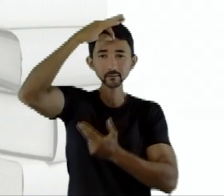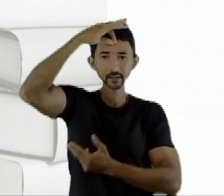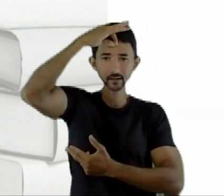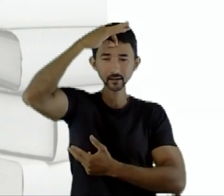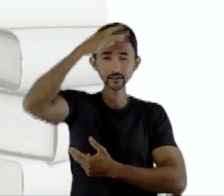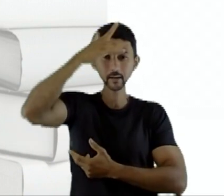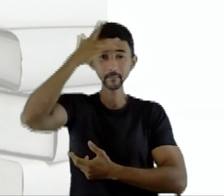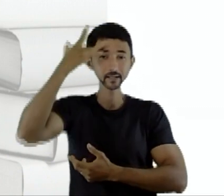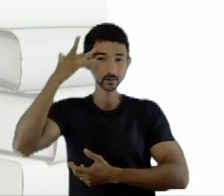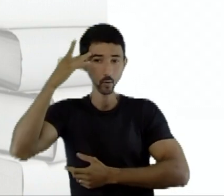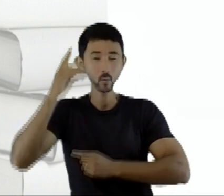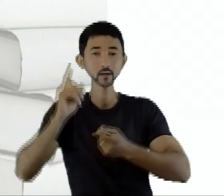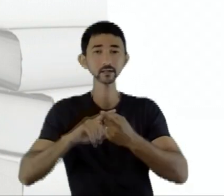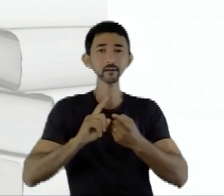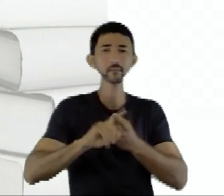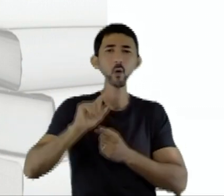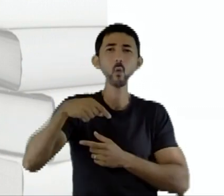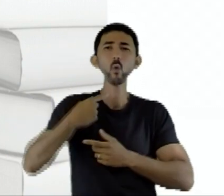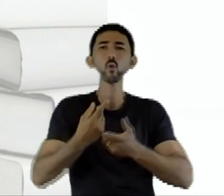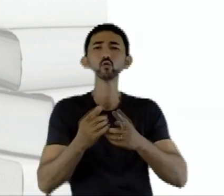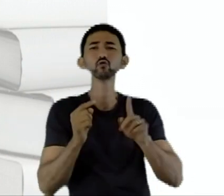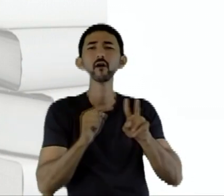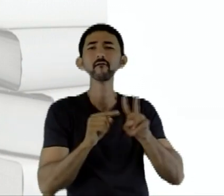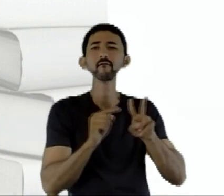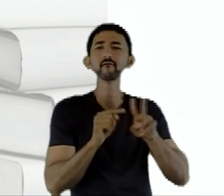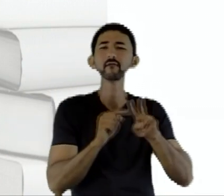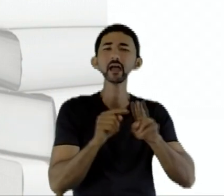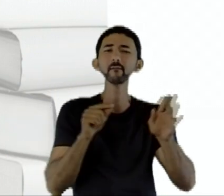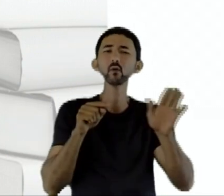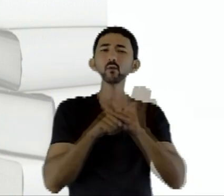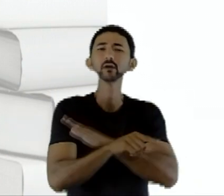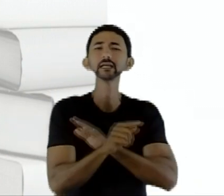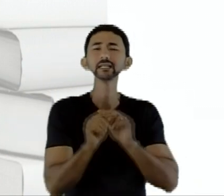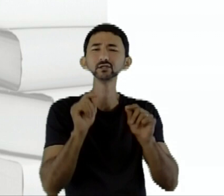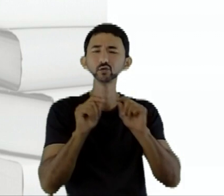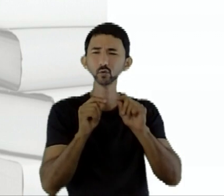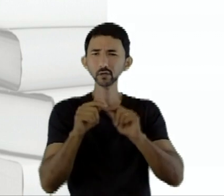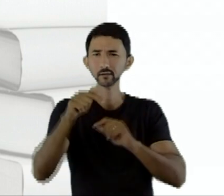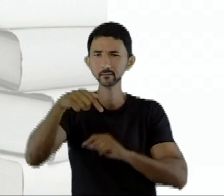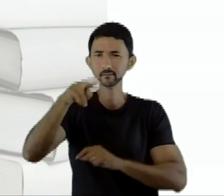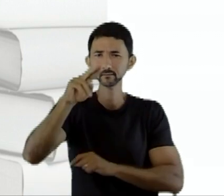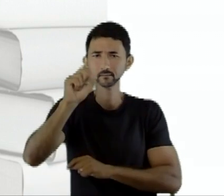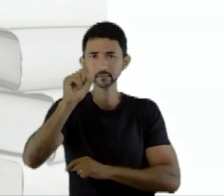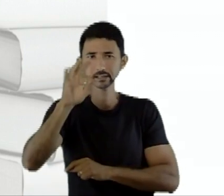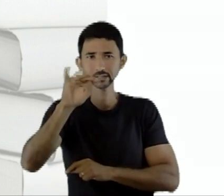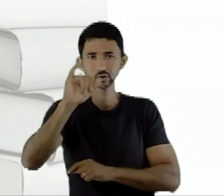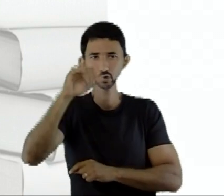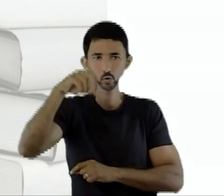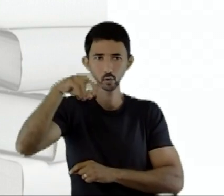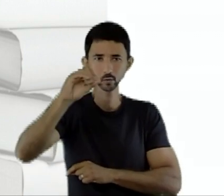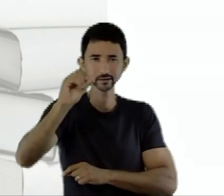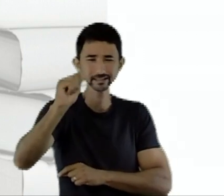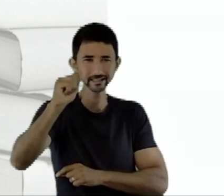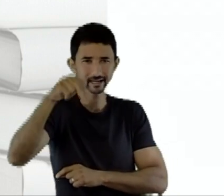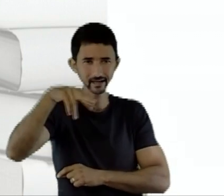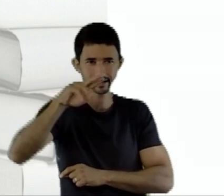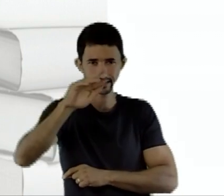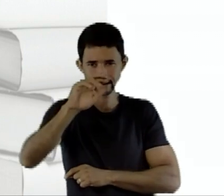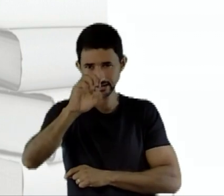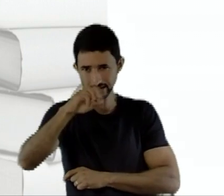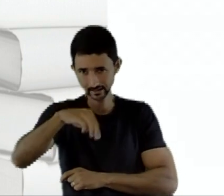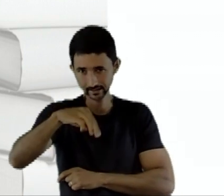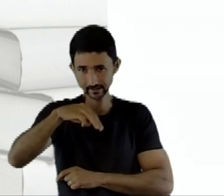do homem. Depois aparece o verbo questionarem aqui embaixo, e aí quem